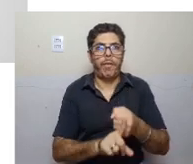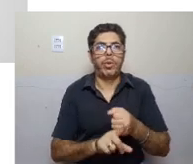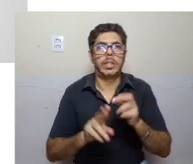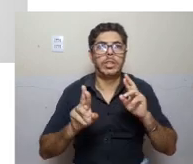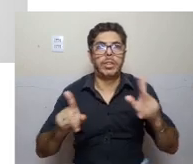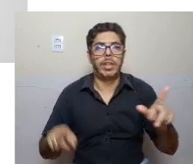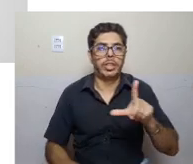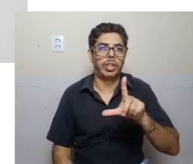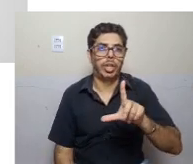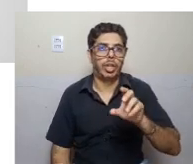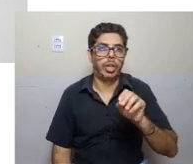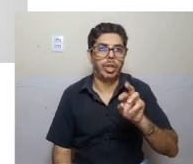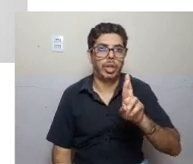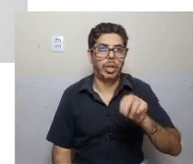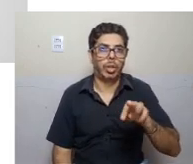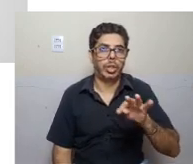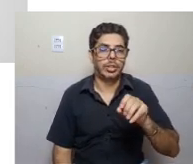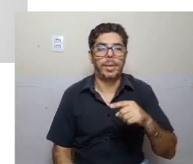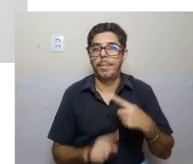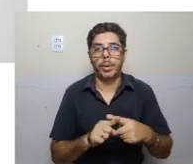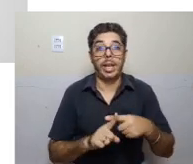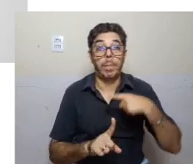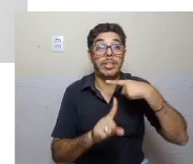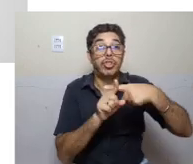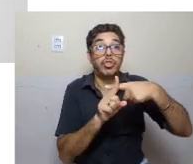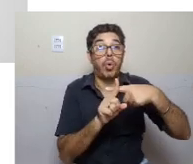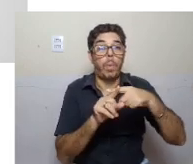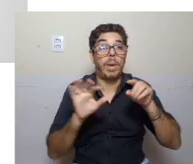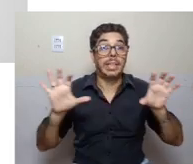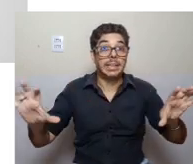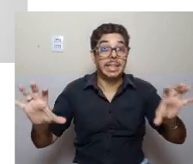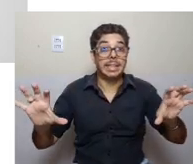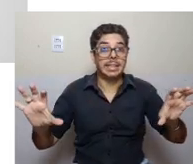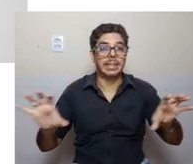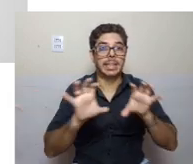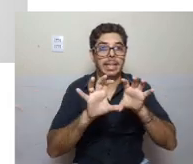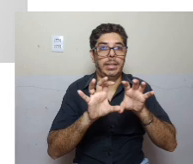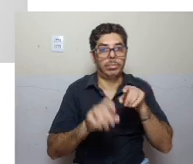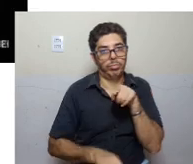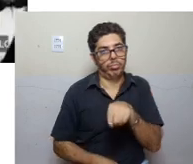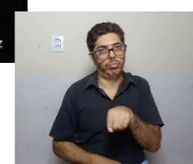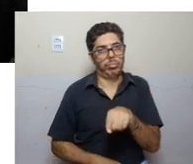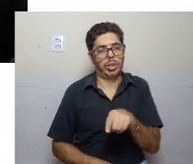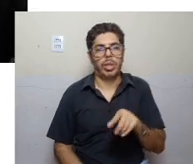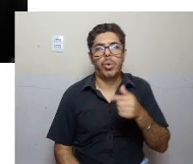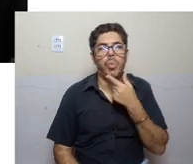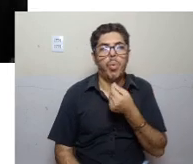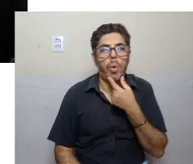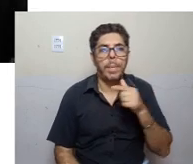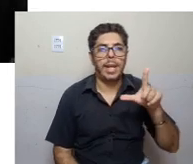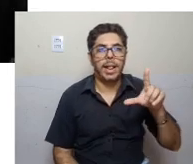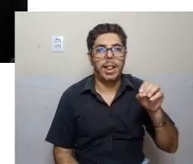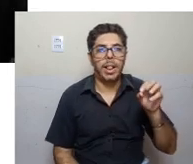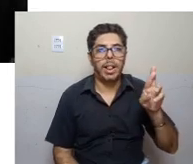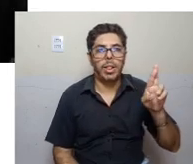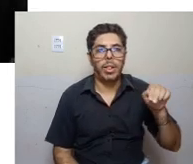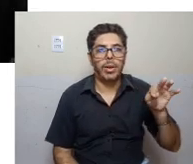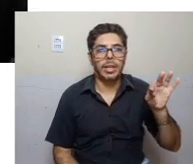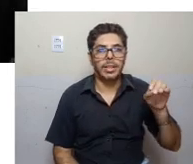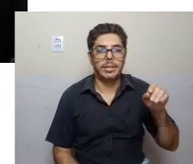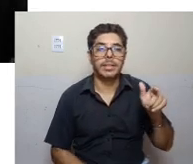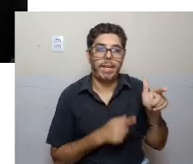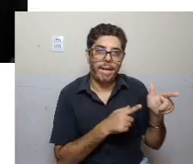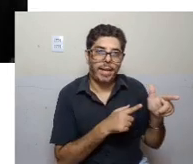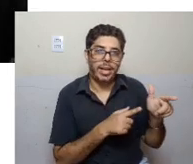que é a soma tanto da força elétrica como da força magnética que atuam sobre ela. A força de Lorentz tem esse